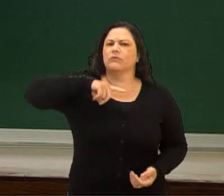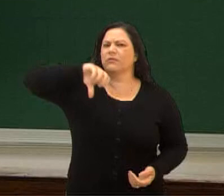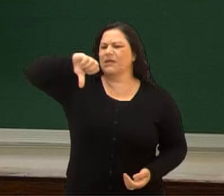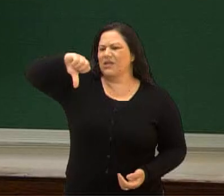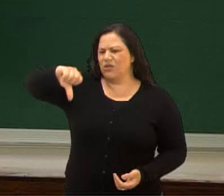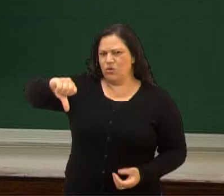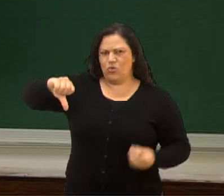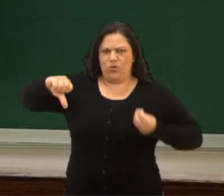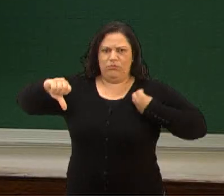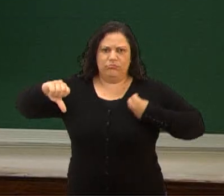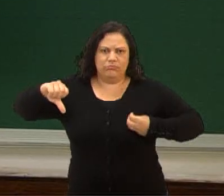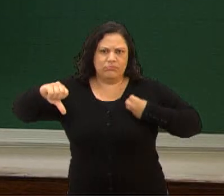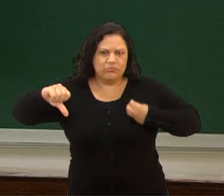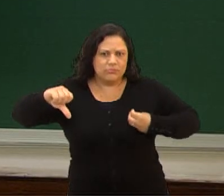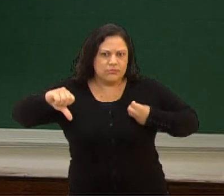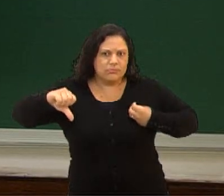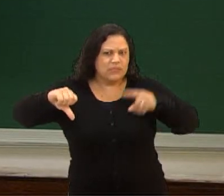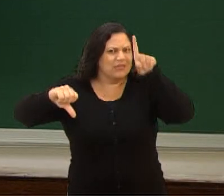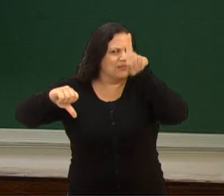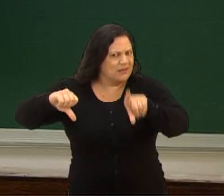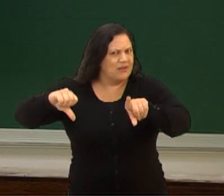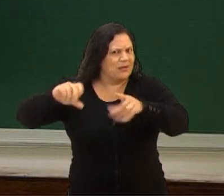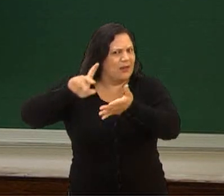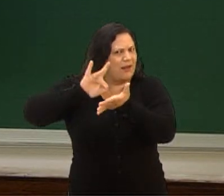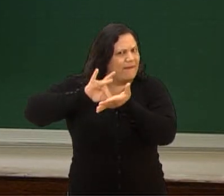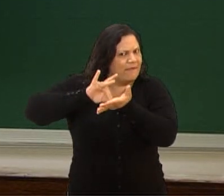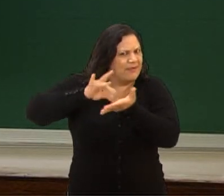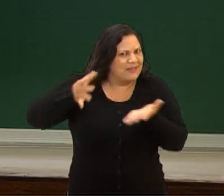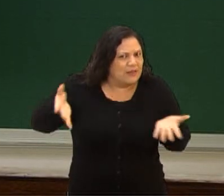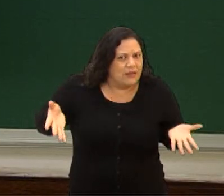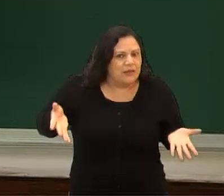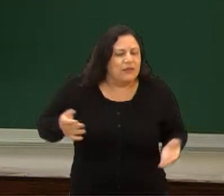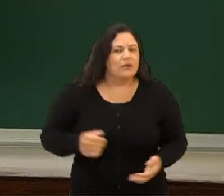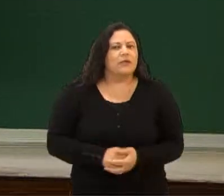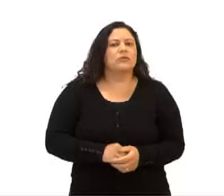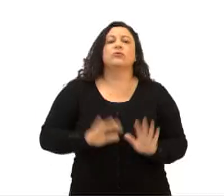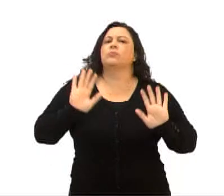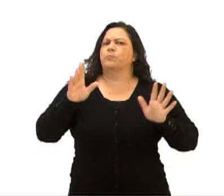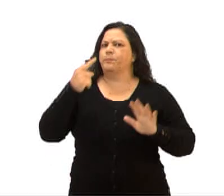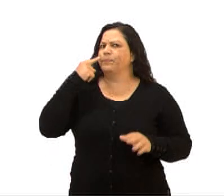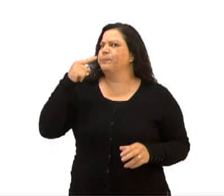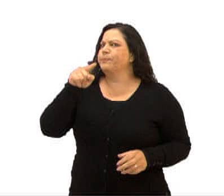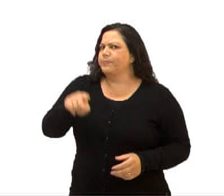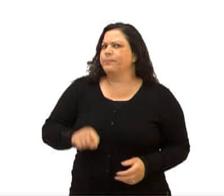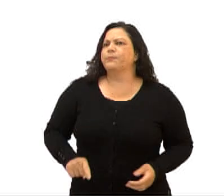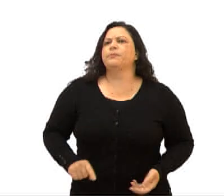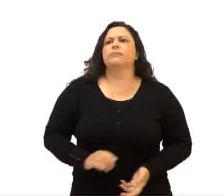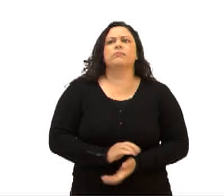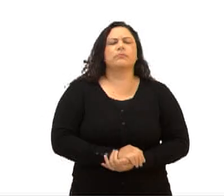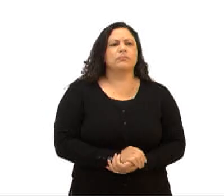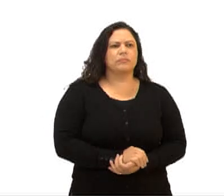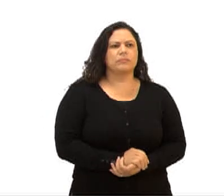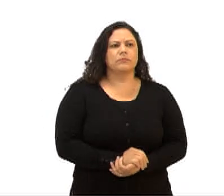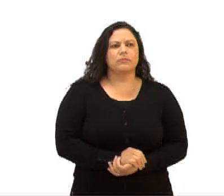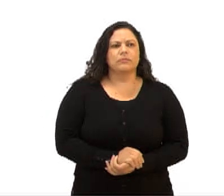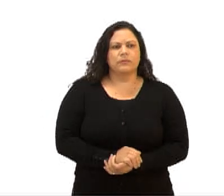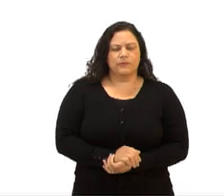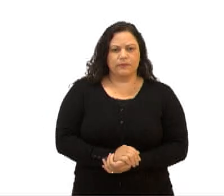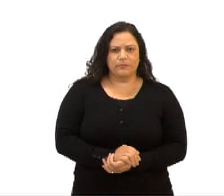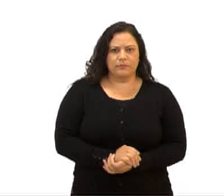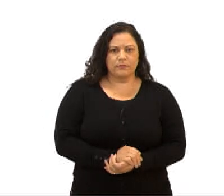que isso é verdade? Né? Mas a gente já ouve muito falar sobre isso. Cat can survive seemingly